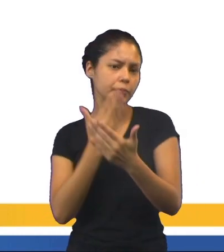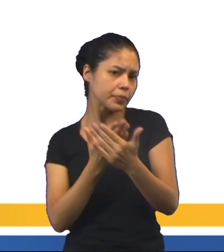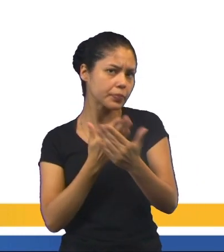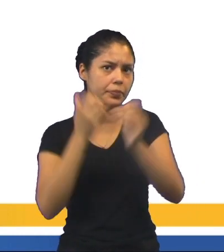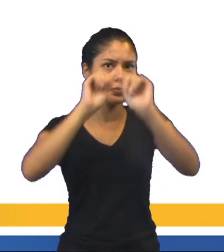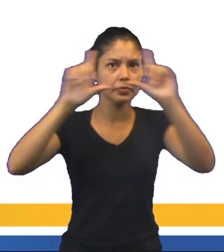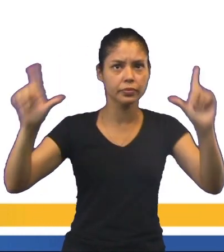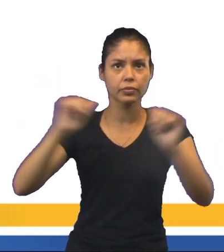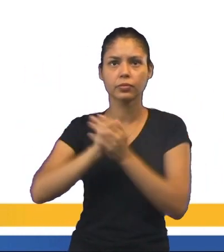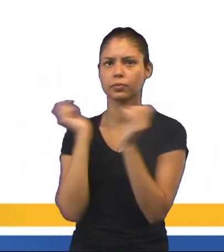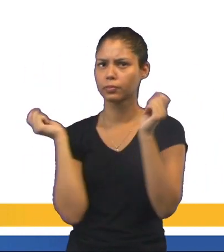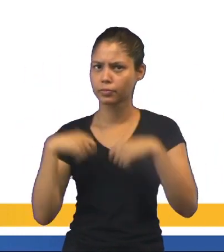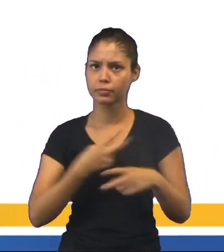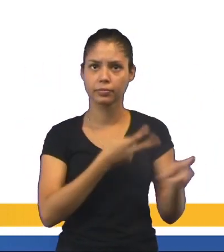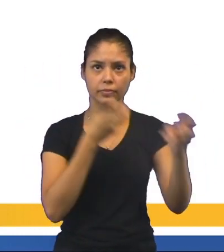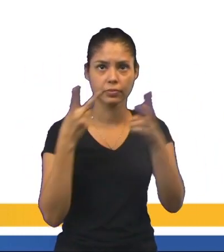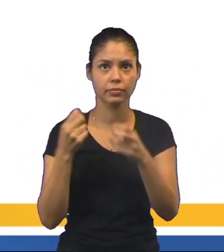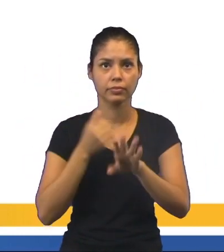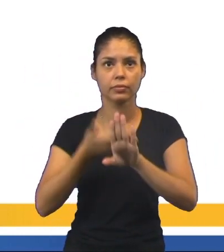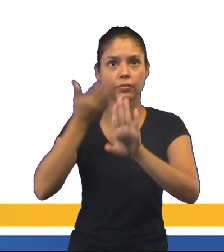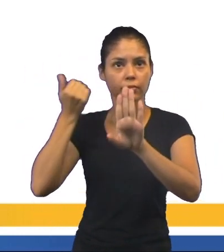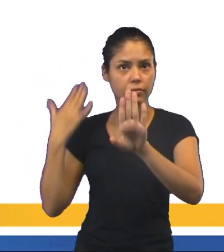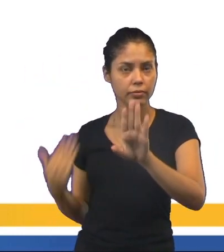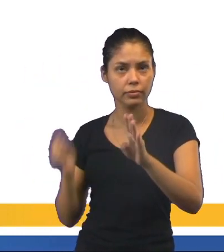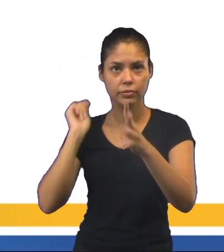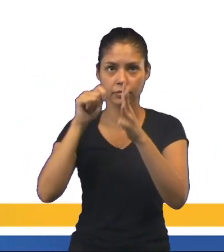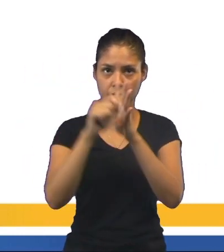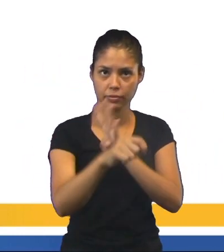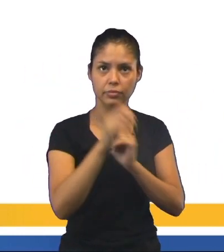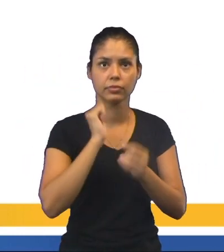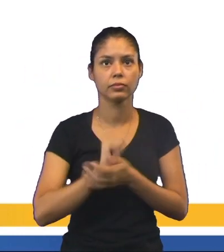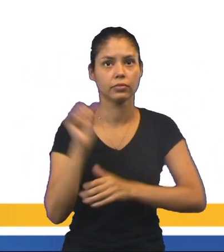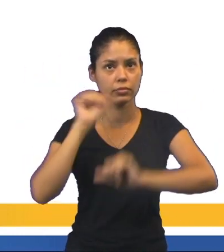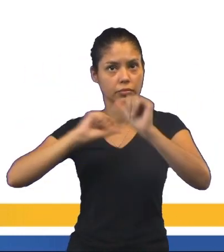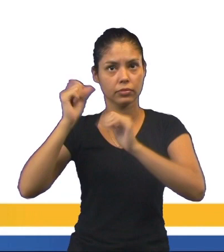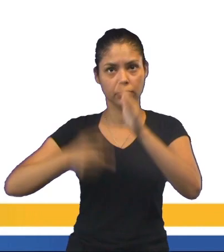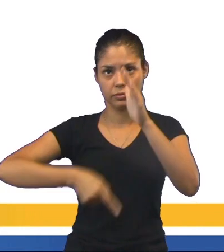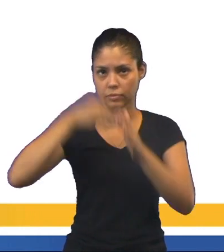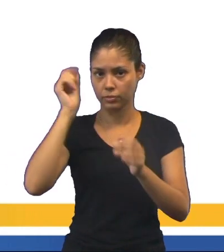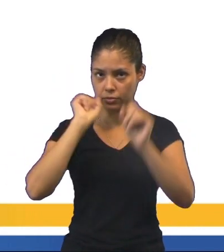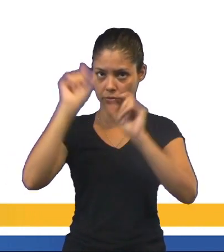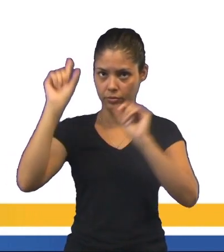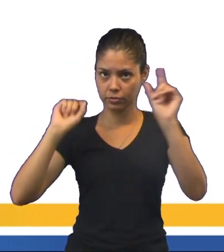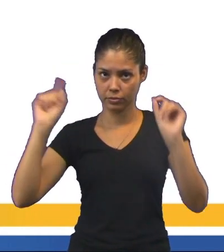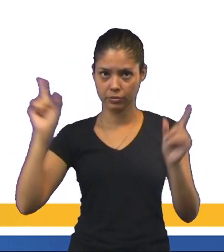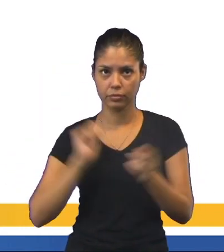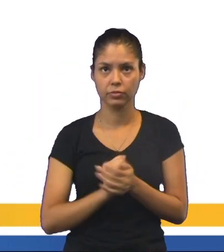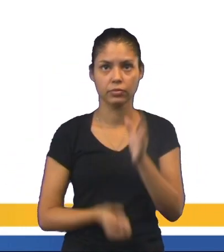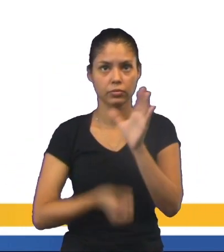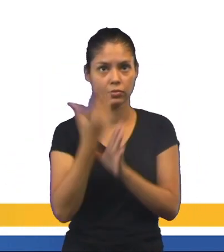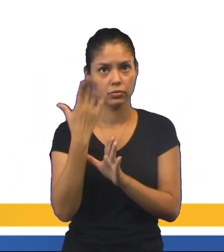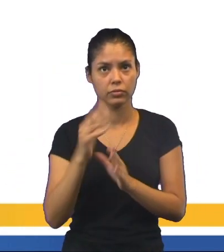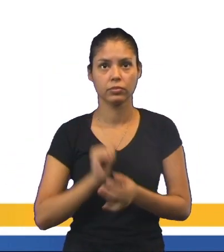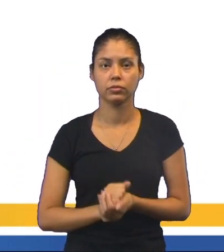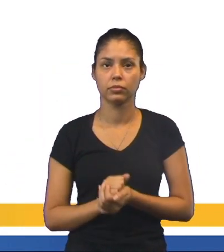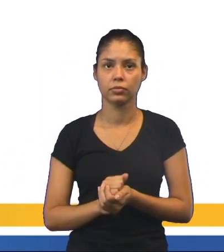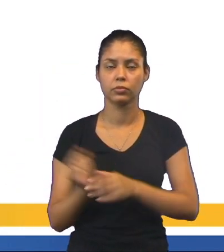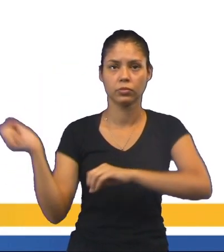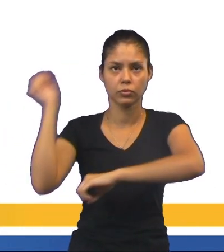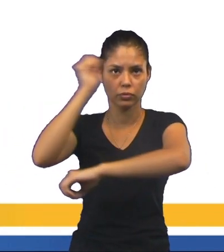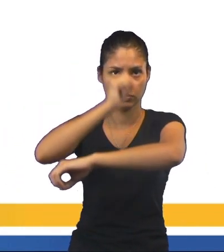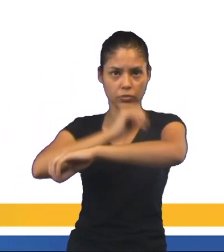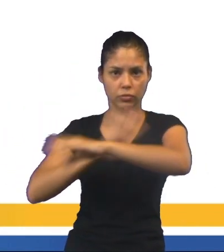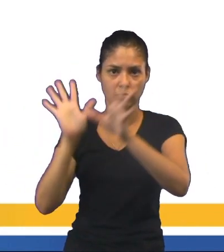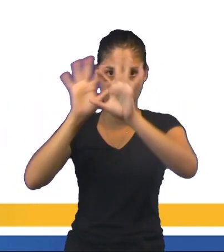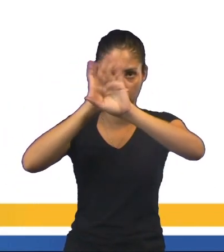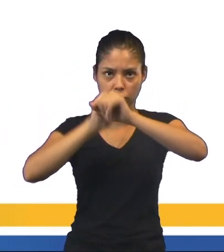Ao estudar o céu, foi possível perceber que, com o passar dos meses, mudam as primeiras estrelas que surgem no horizonte